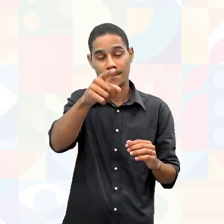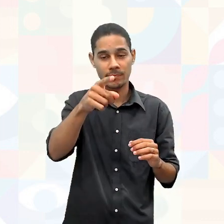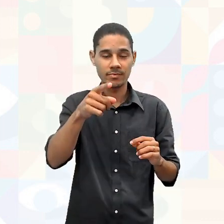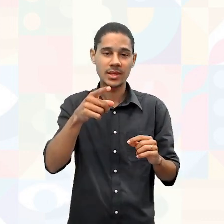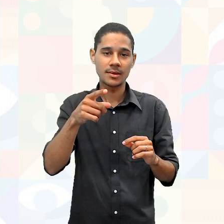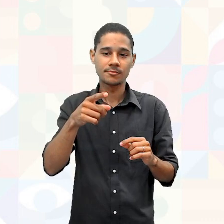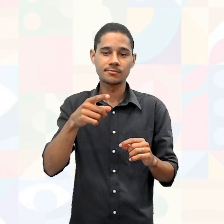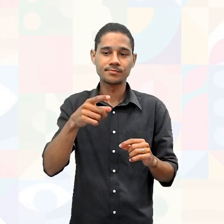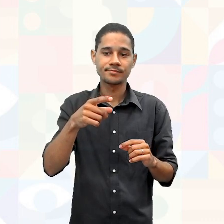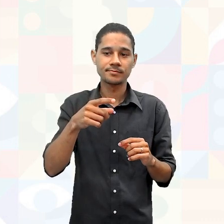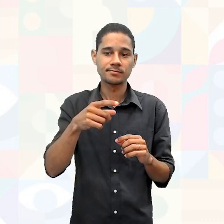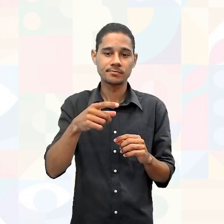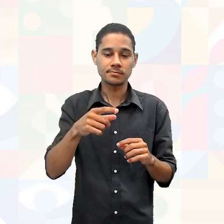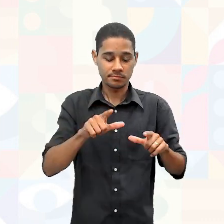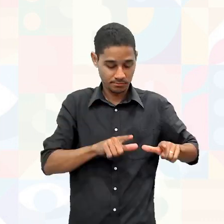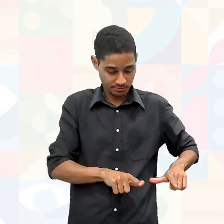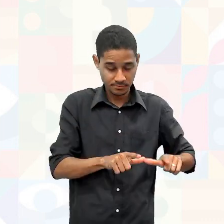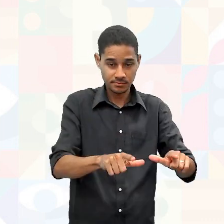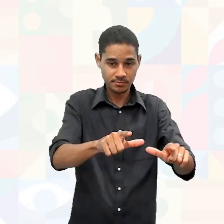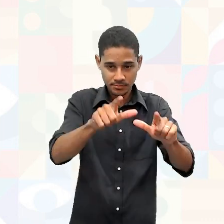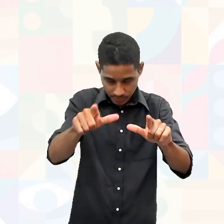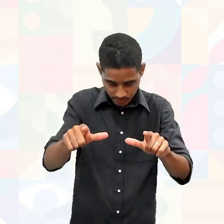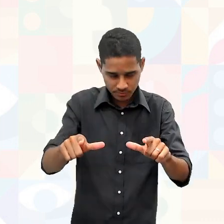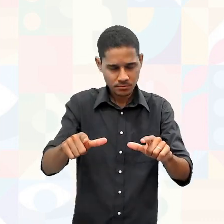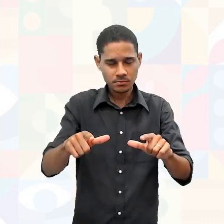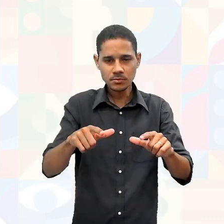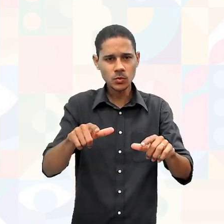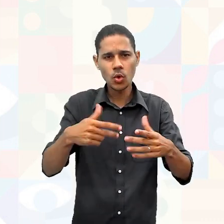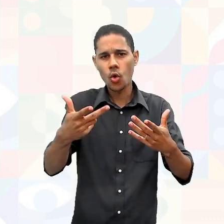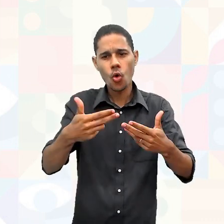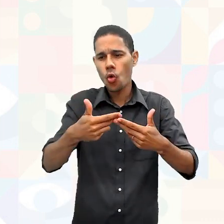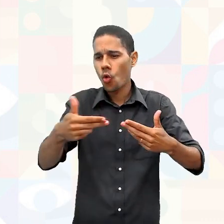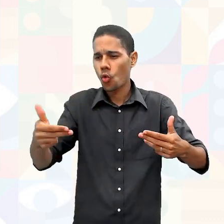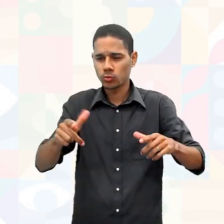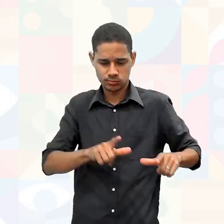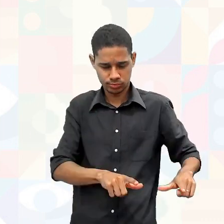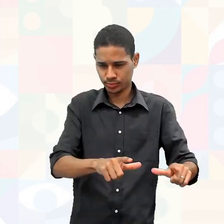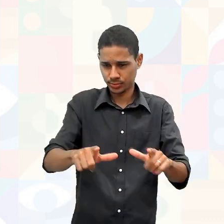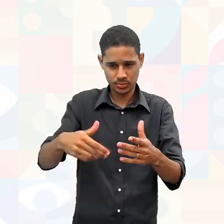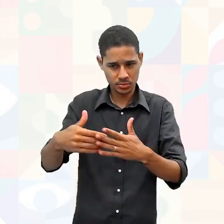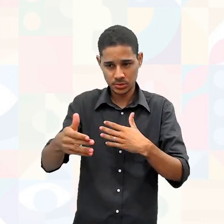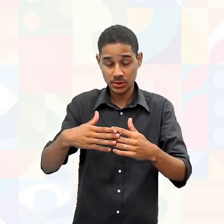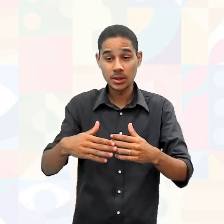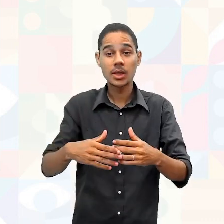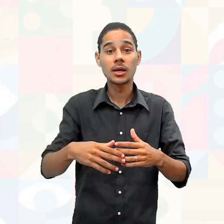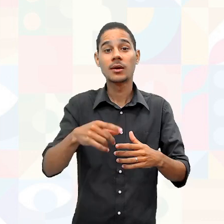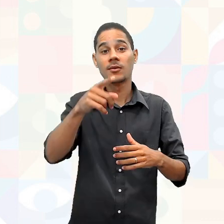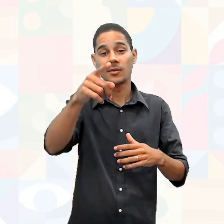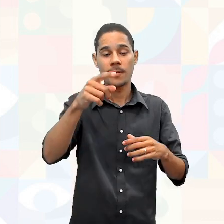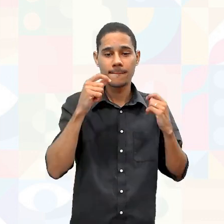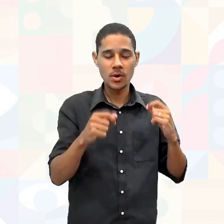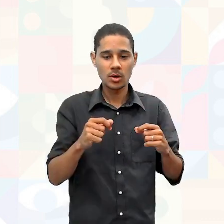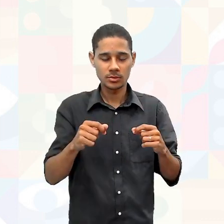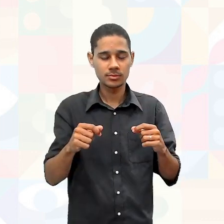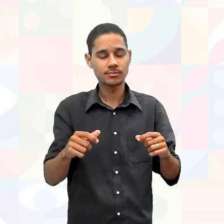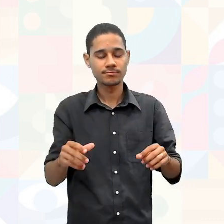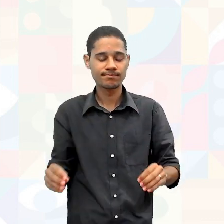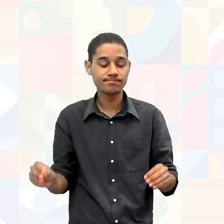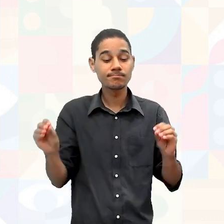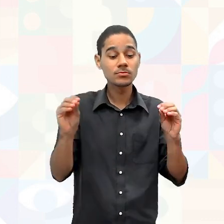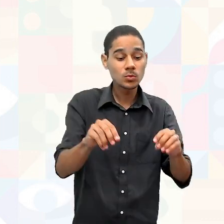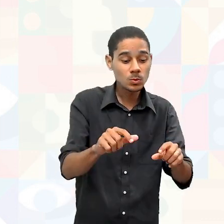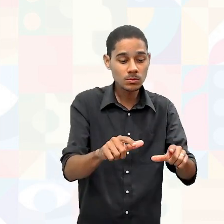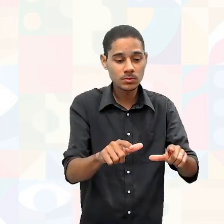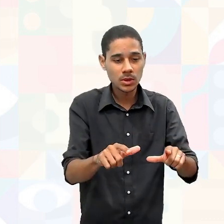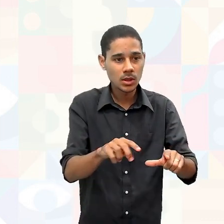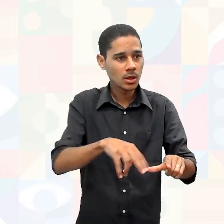colocar a cerâmica ou qualquer outro tipo de revestimento pode mudar a plástica e a intenção que